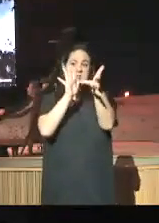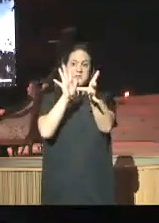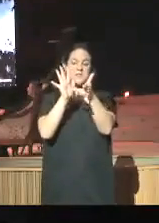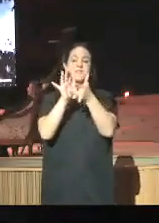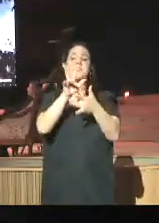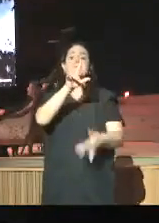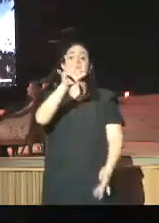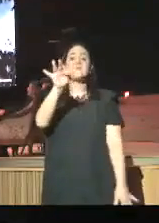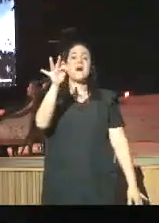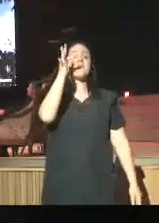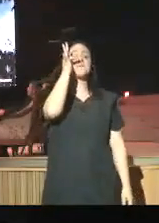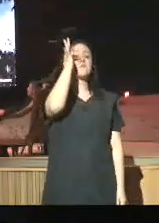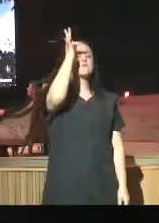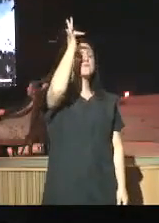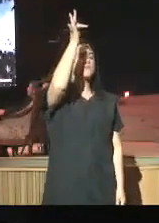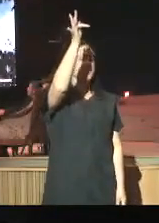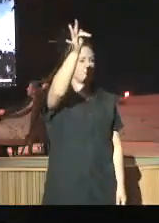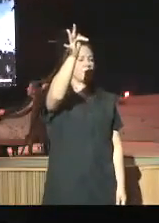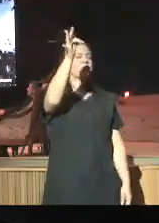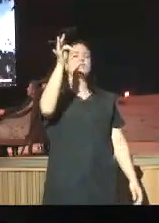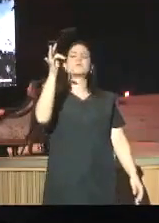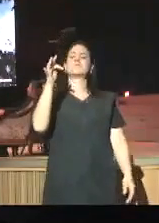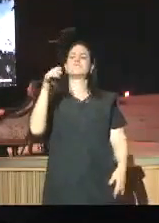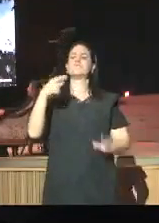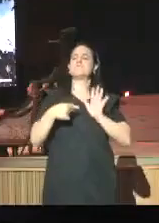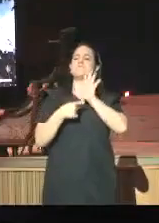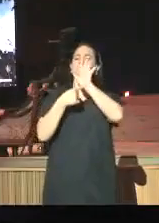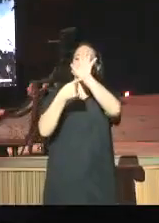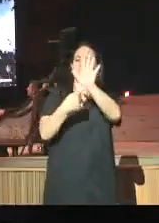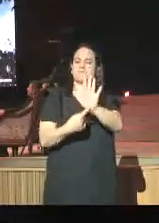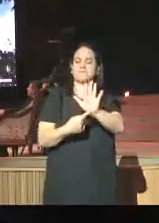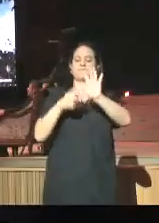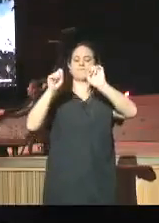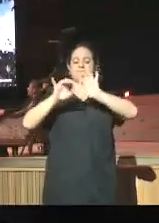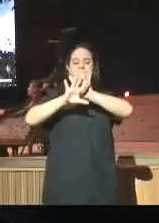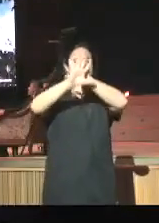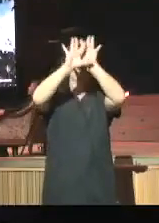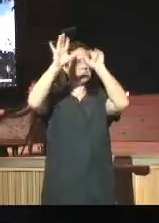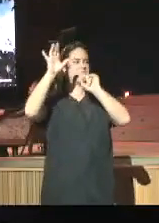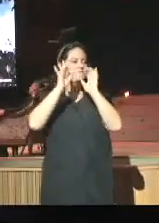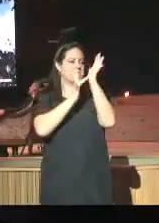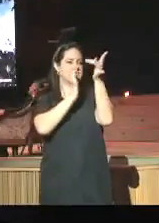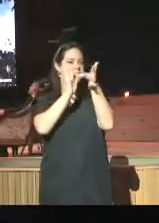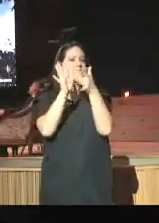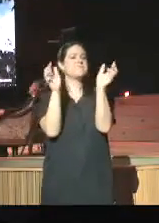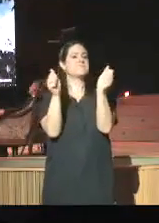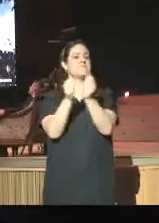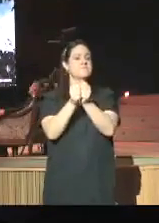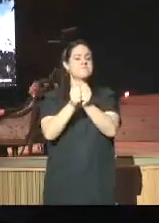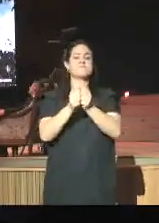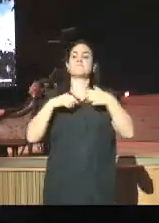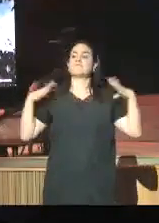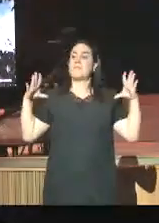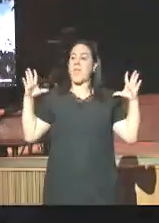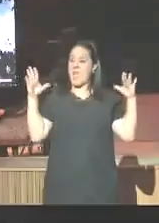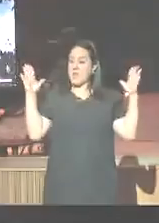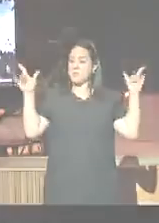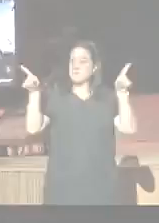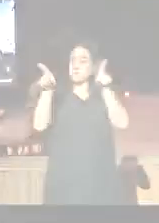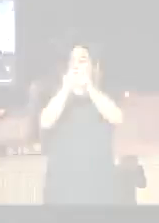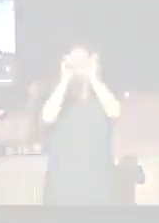vamos estar no desfile na volta de Jesus com os seus anjos celebrando a vitória